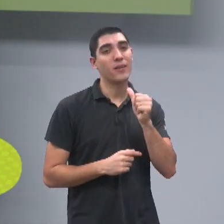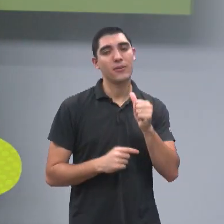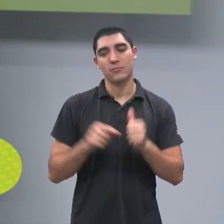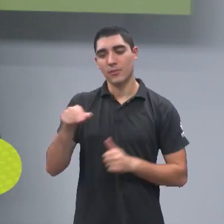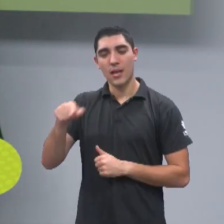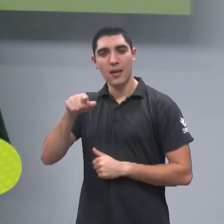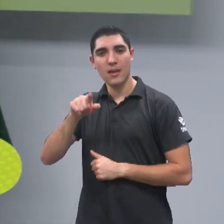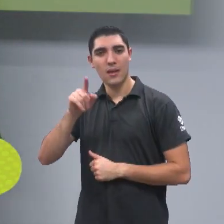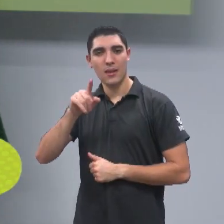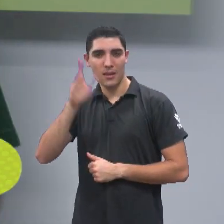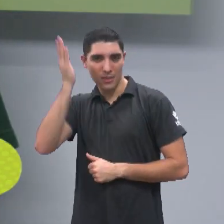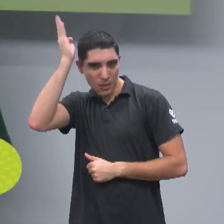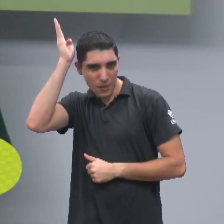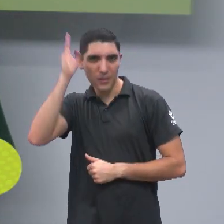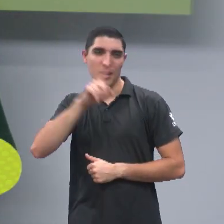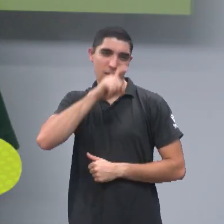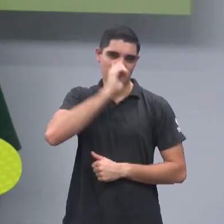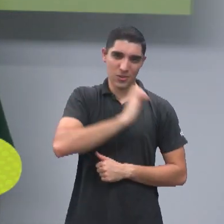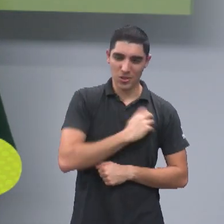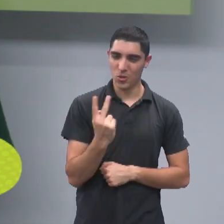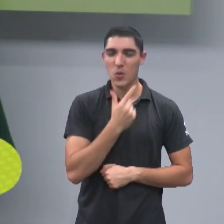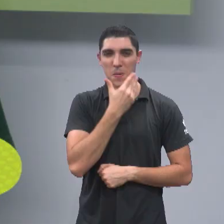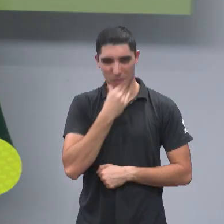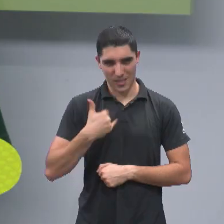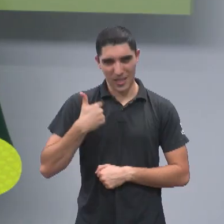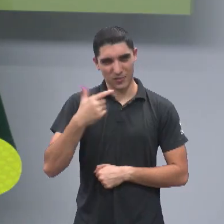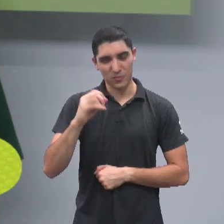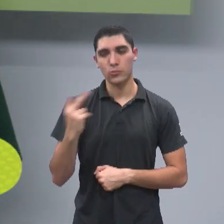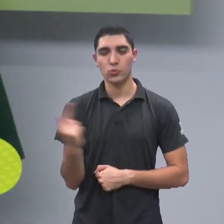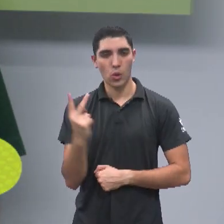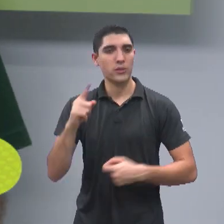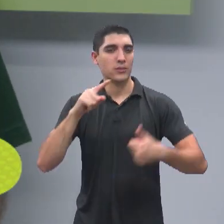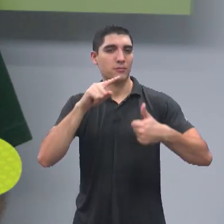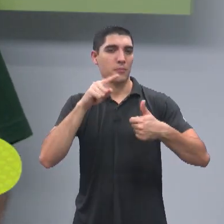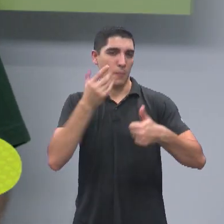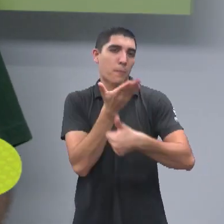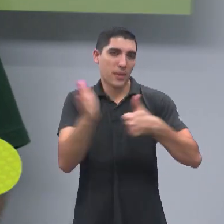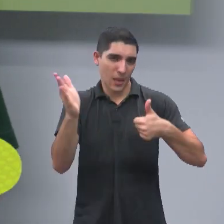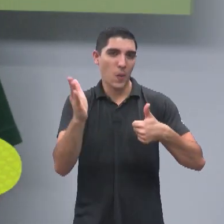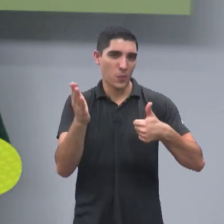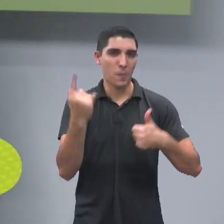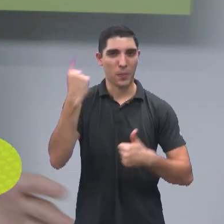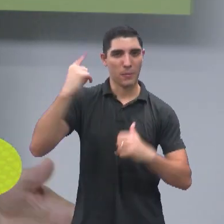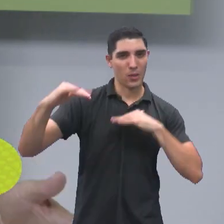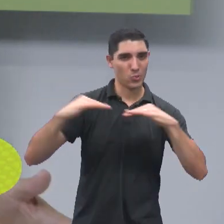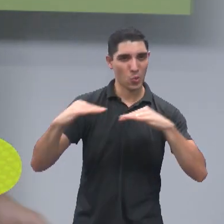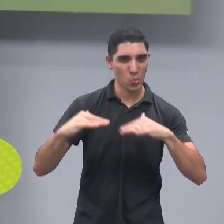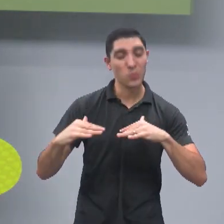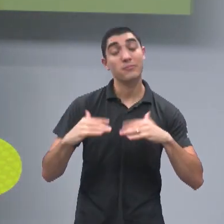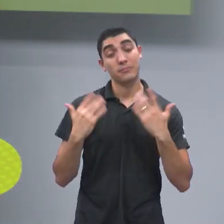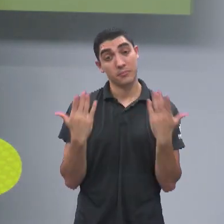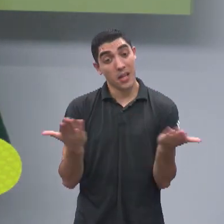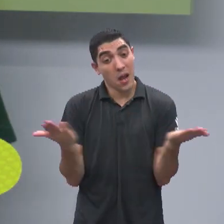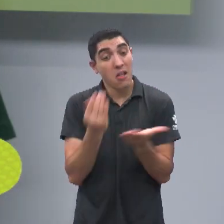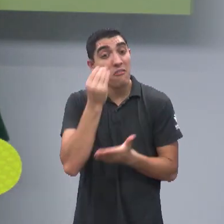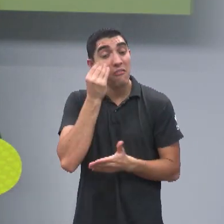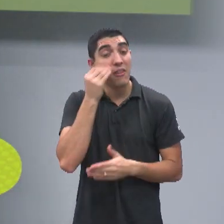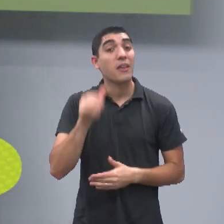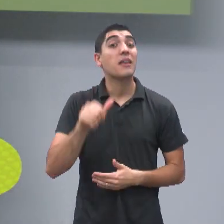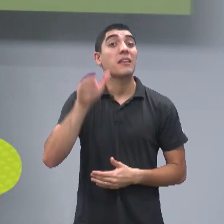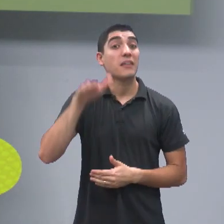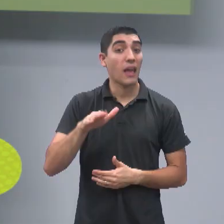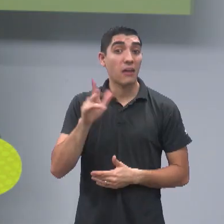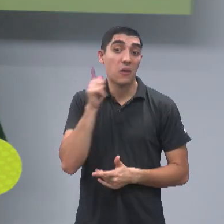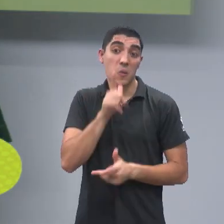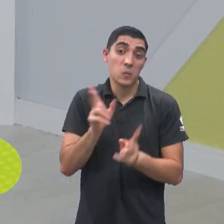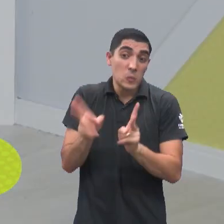nas estreias. Os dois times agora, Taubaté e São José, se enfrentam para ver quem que joga a crise para o outro